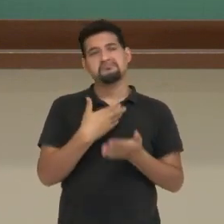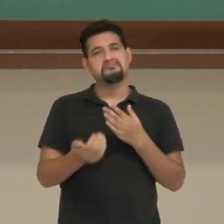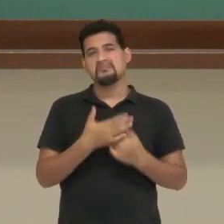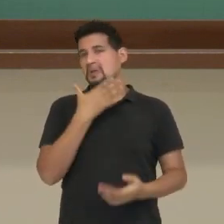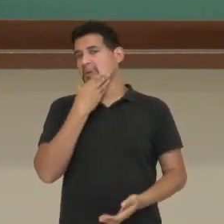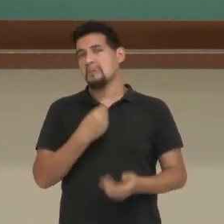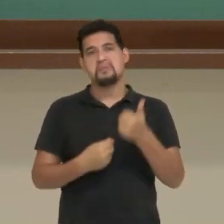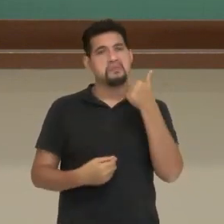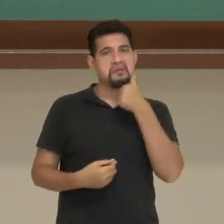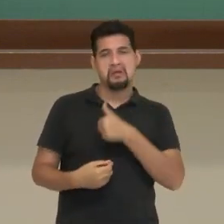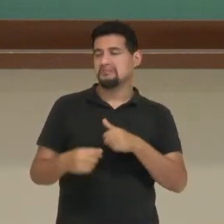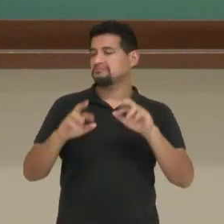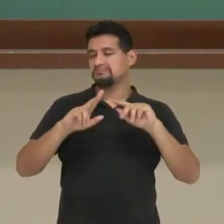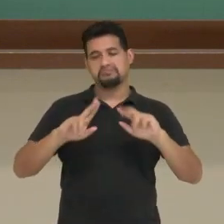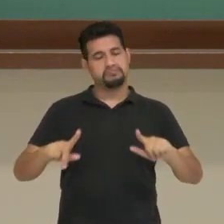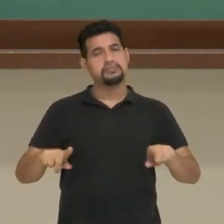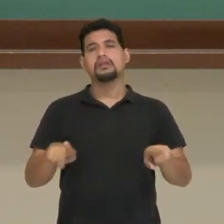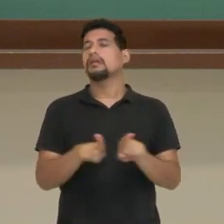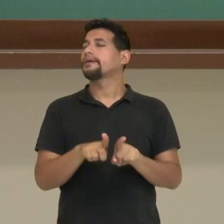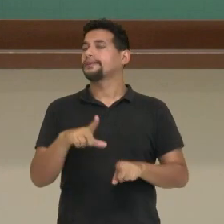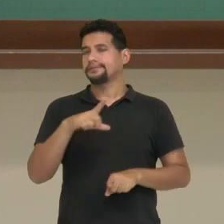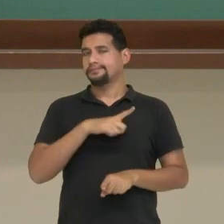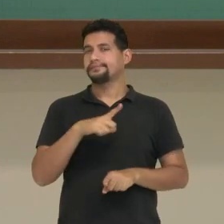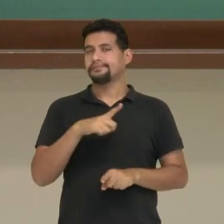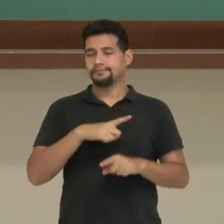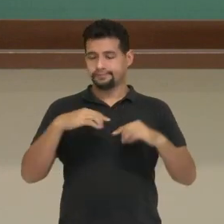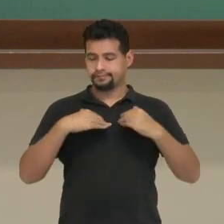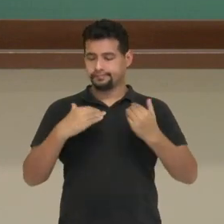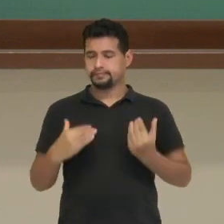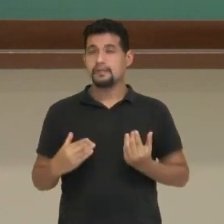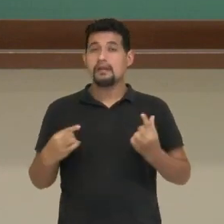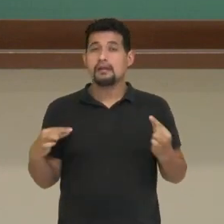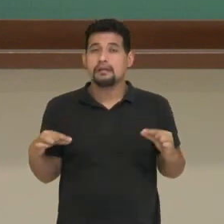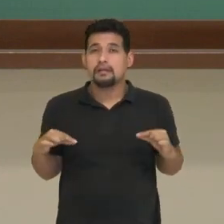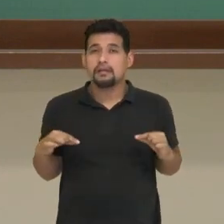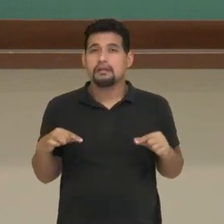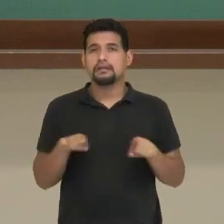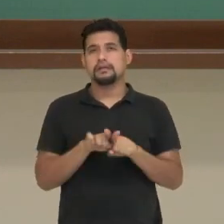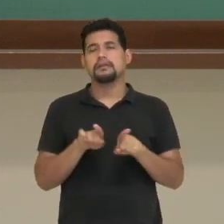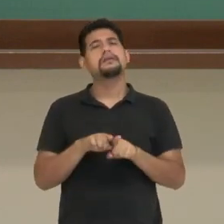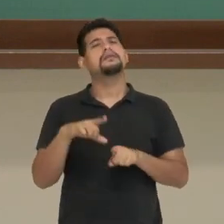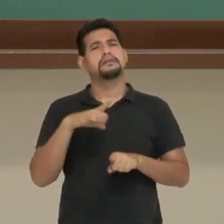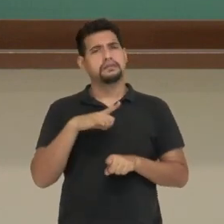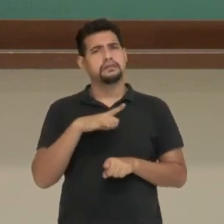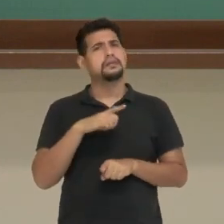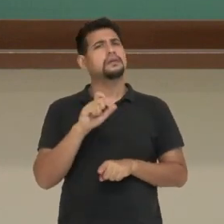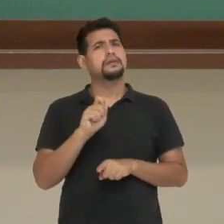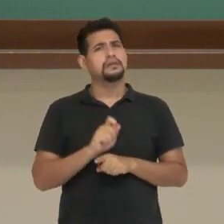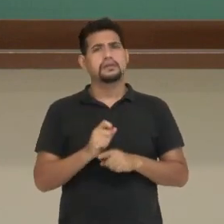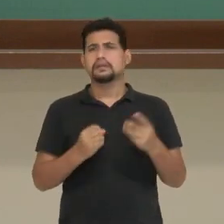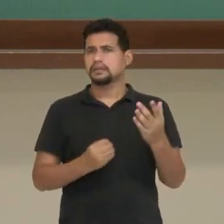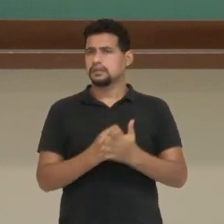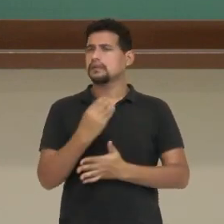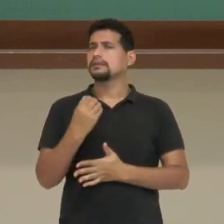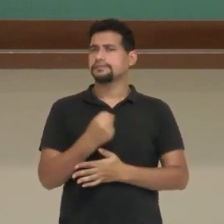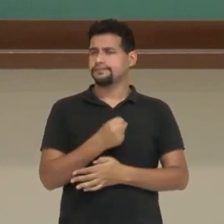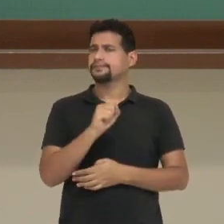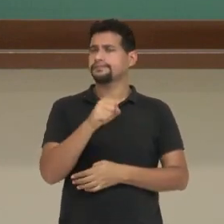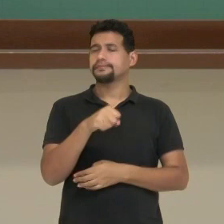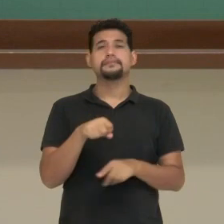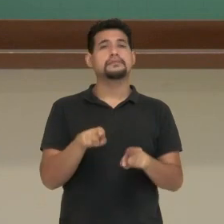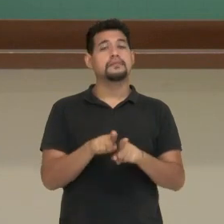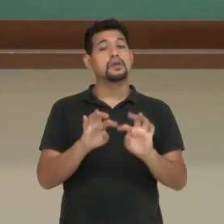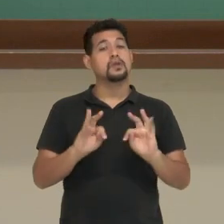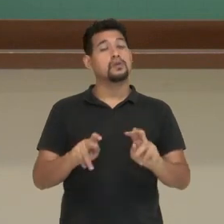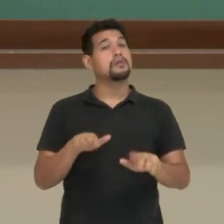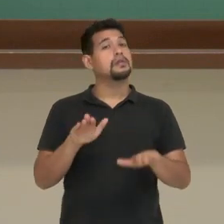fêmea, seja homem ou mulher, vai ter as glândulas mamárias, inclusive com capacidade de produção de leite, né? Tudo